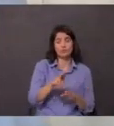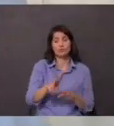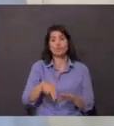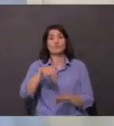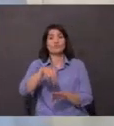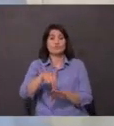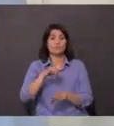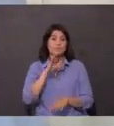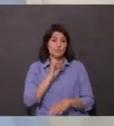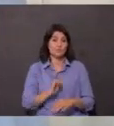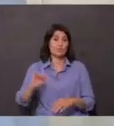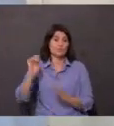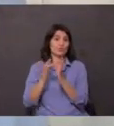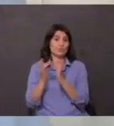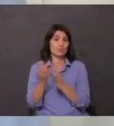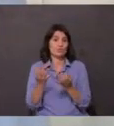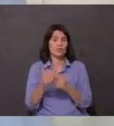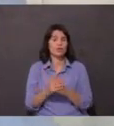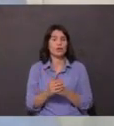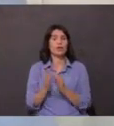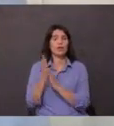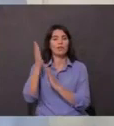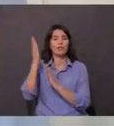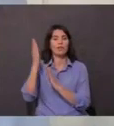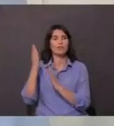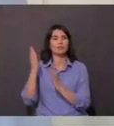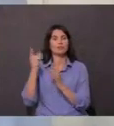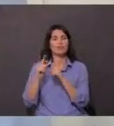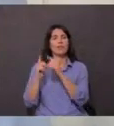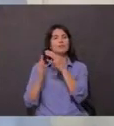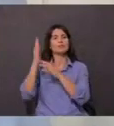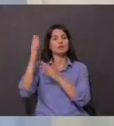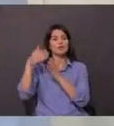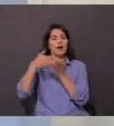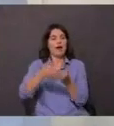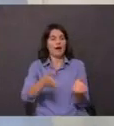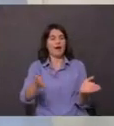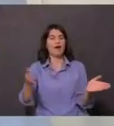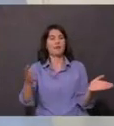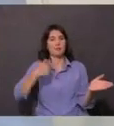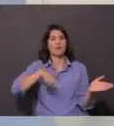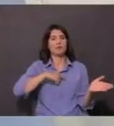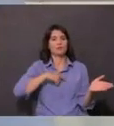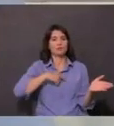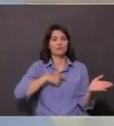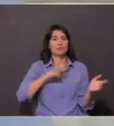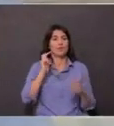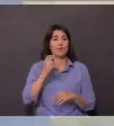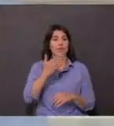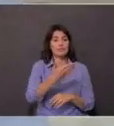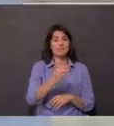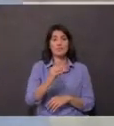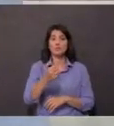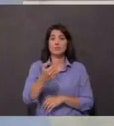Jesus, Deus abriu-nos as portas do céu. Há 105 anos, nesta